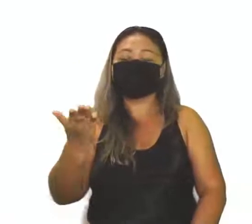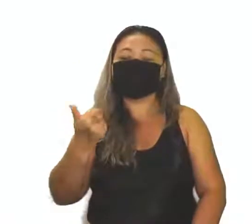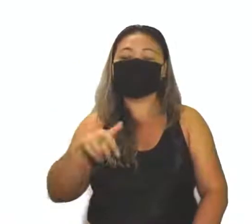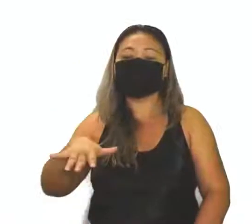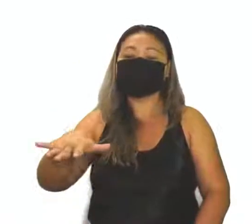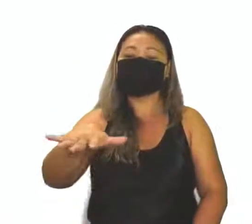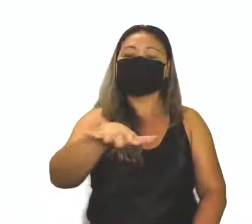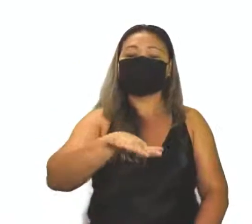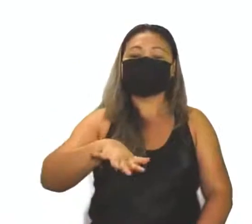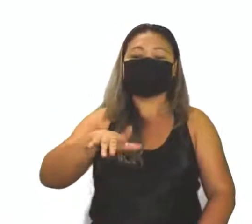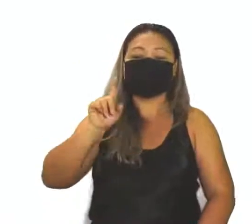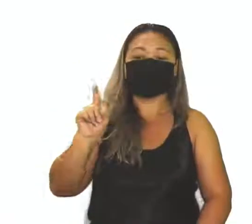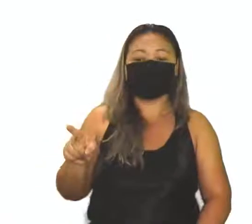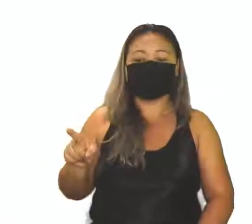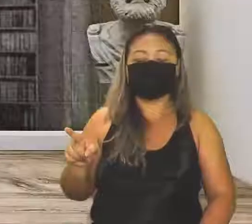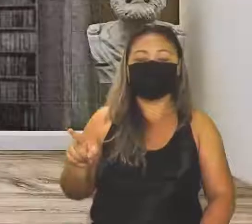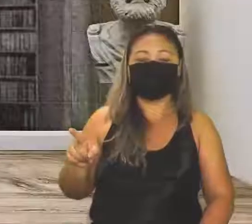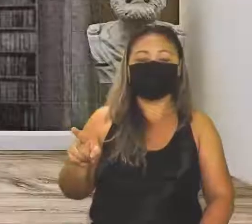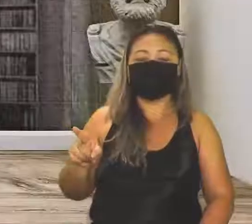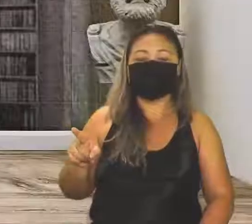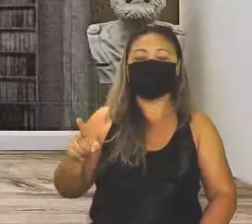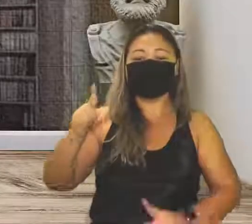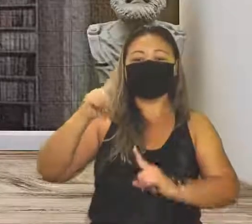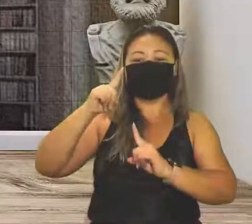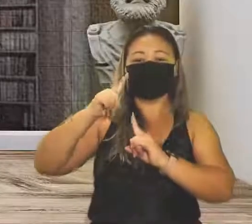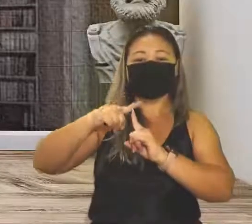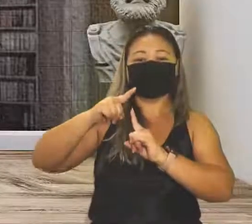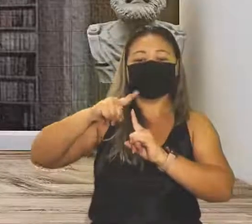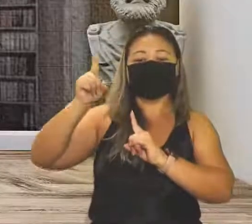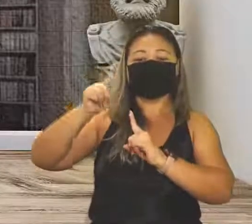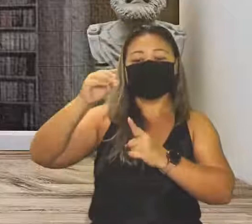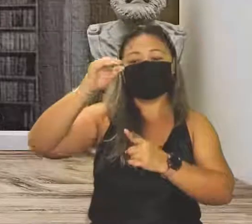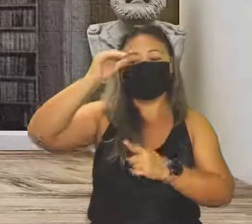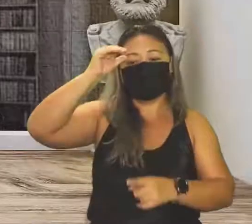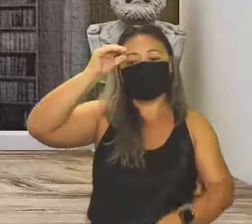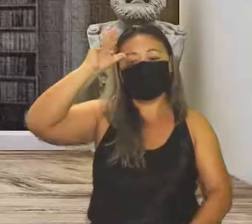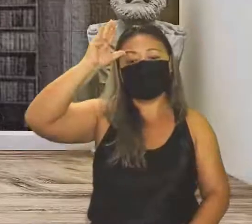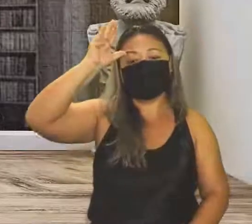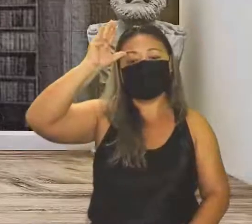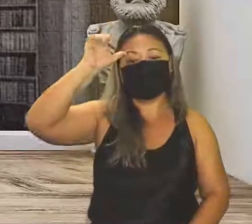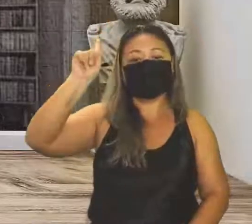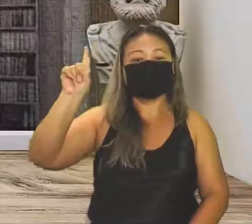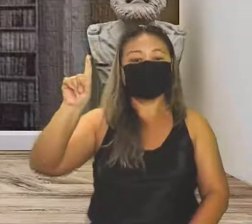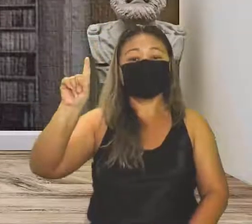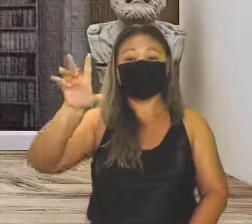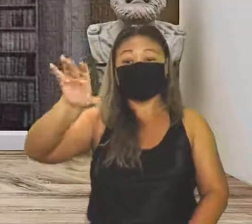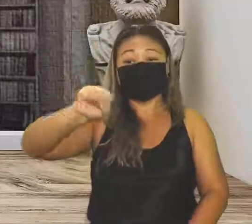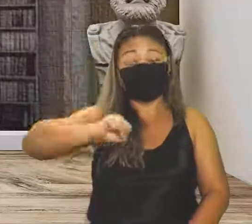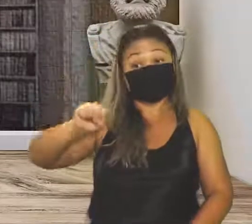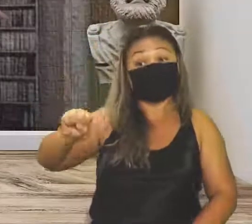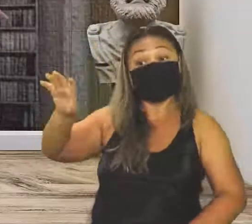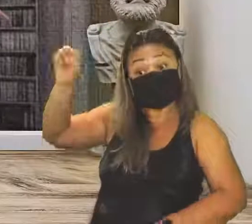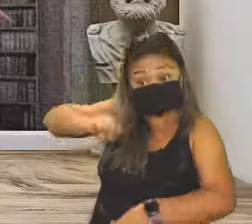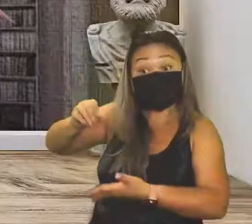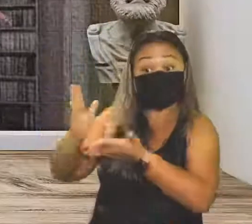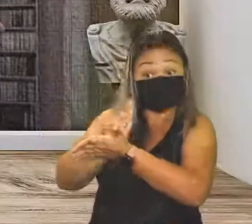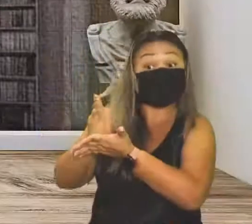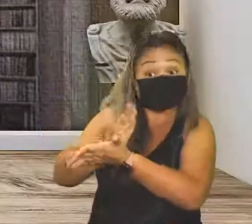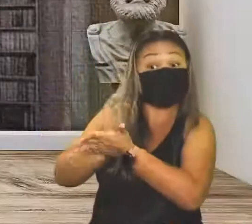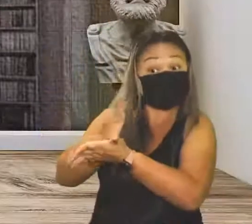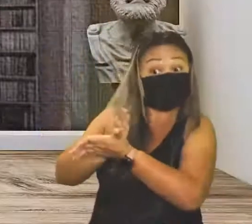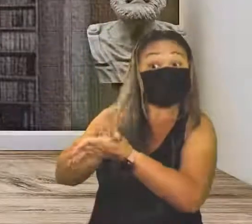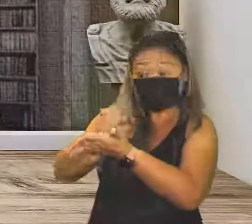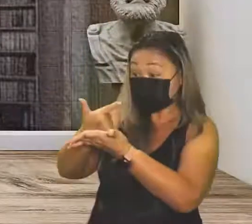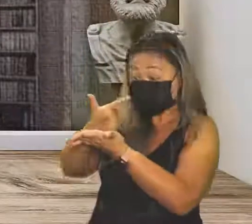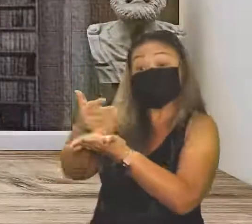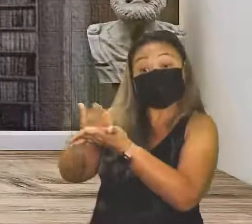nosso cenário com esse tipo de conhecimento. Olha aí, gente. Já peguei meu livro, a professora Aldelina também. Ela